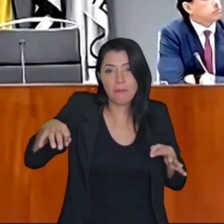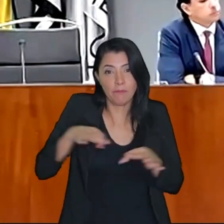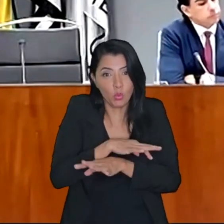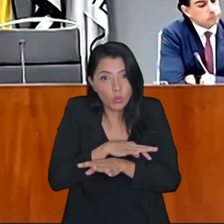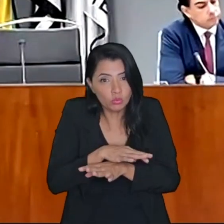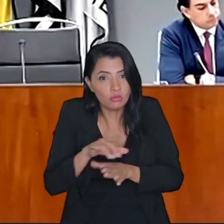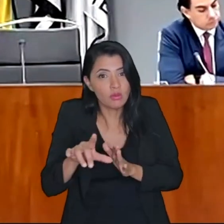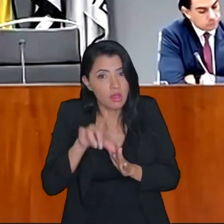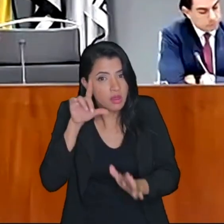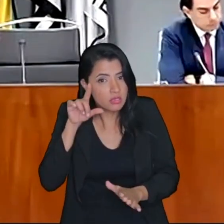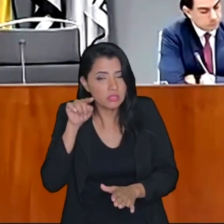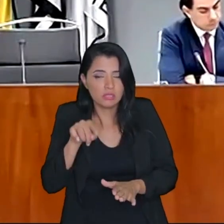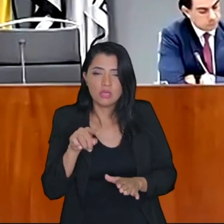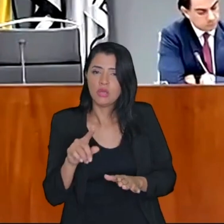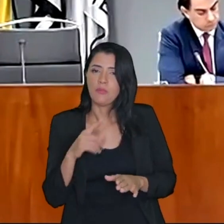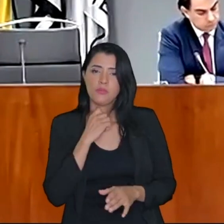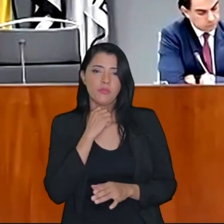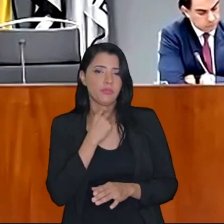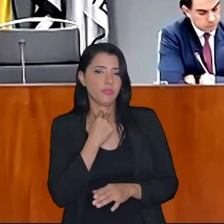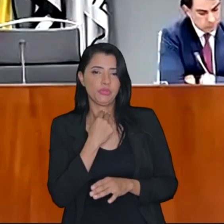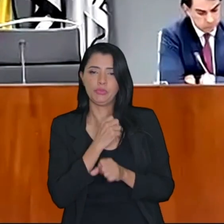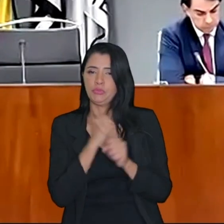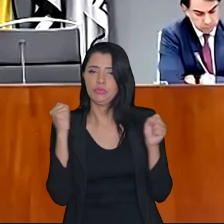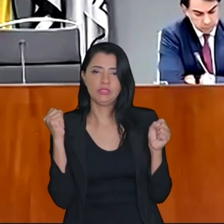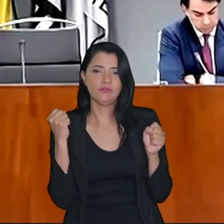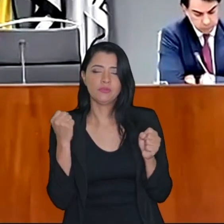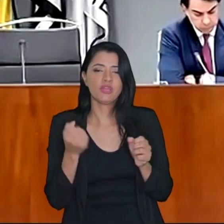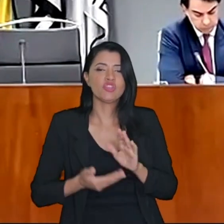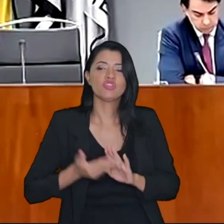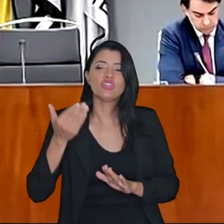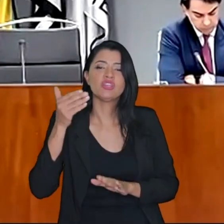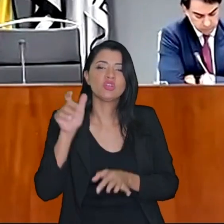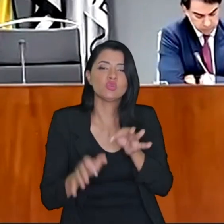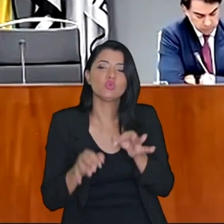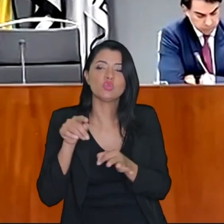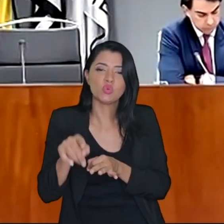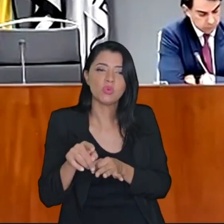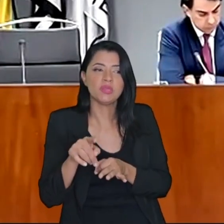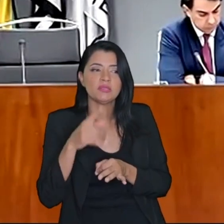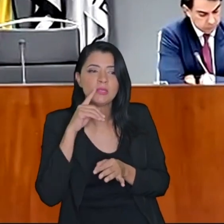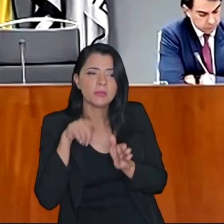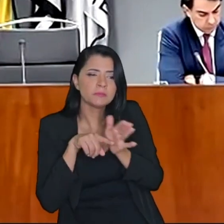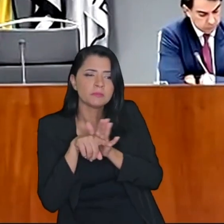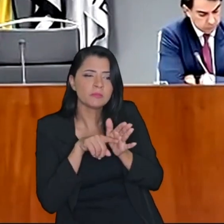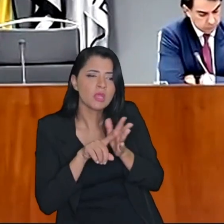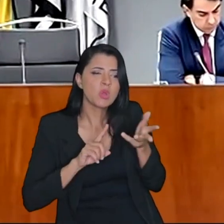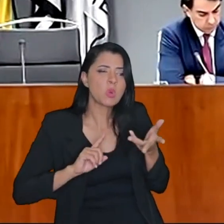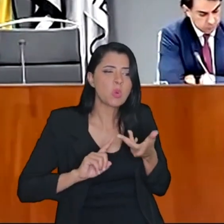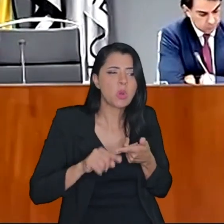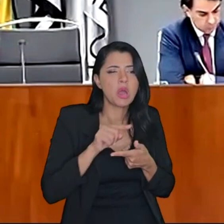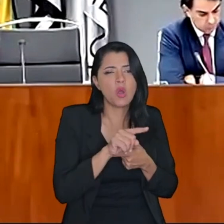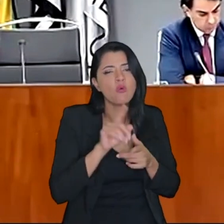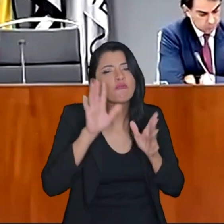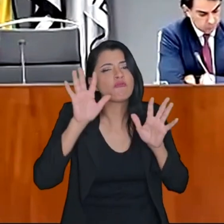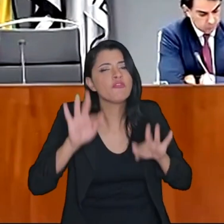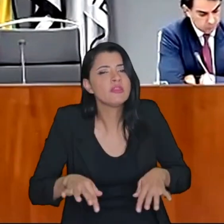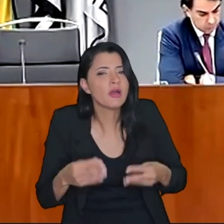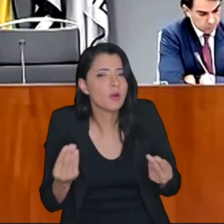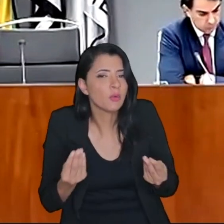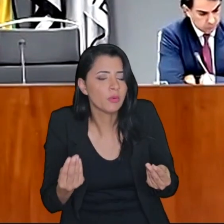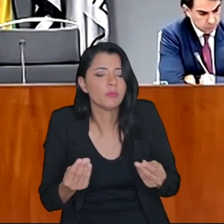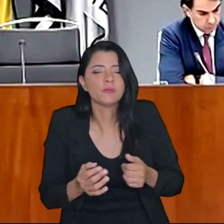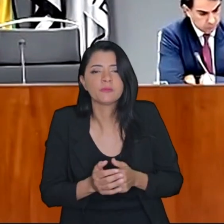pré-determinadas, ela não seria possível porque retiraria do juiz a possibilidade de apurar o grau de colaboração ao final da